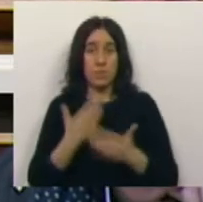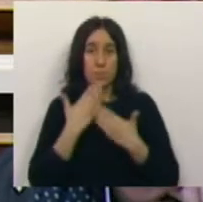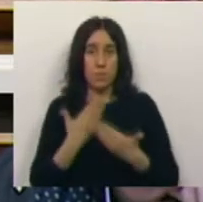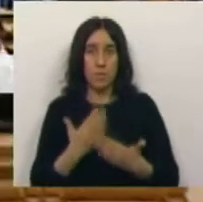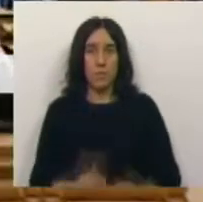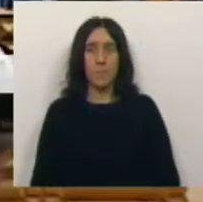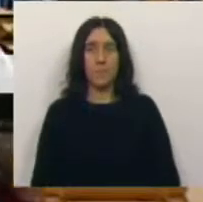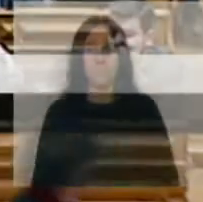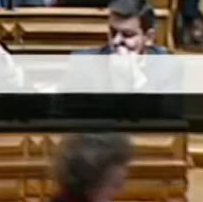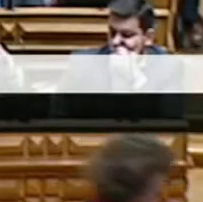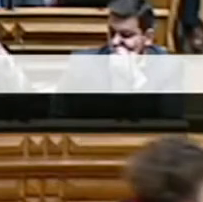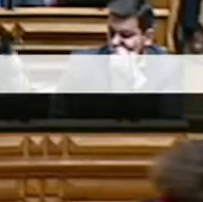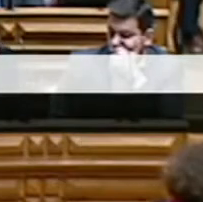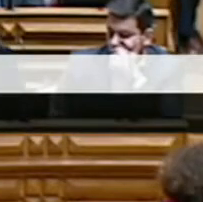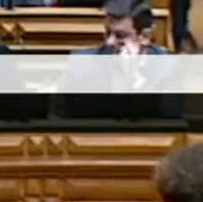obrigado.